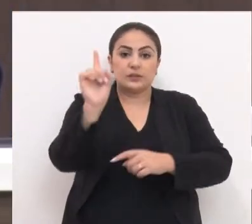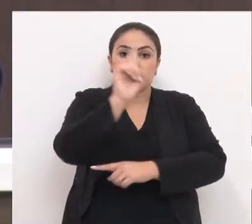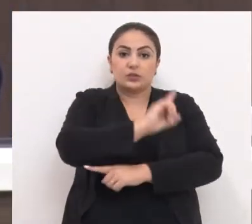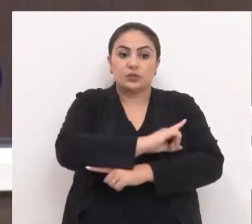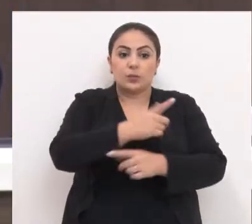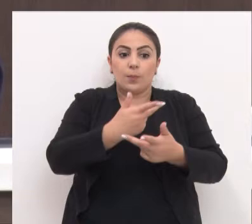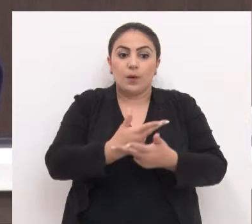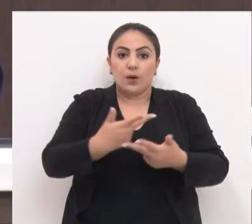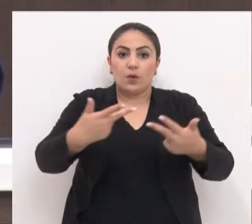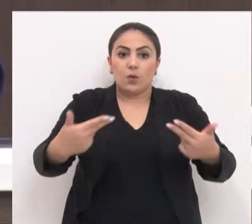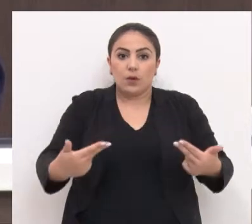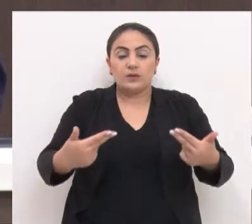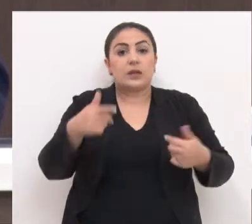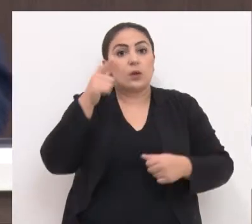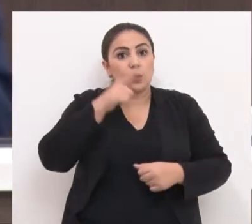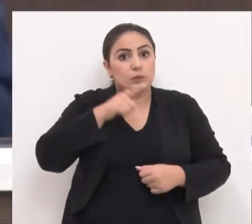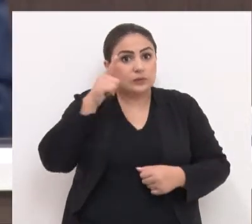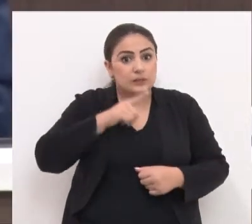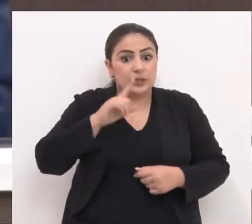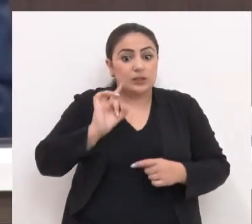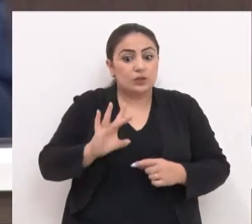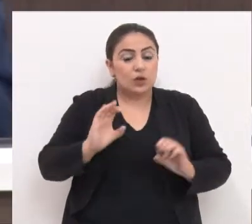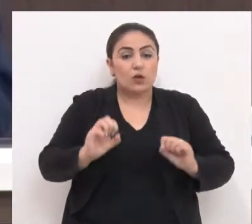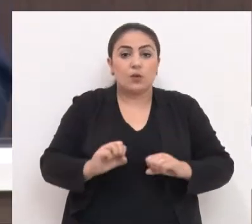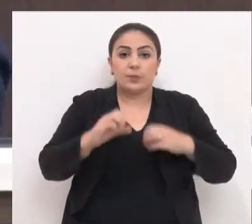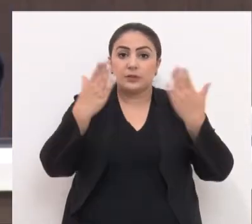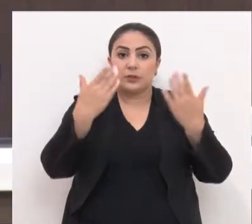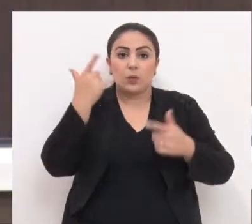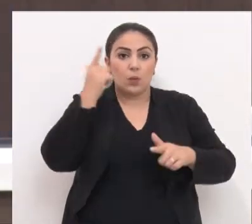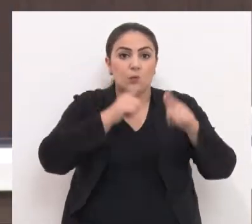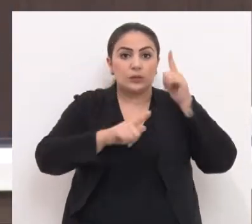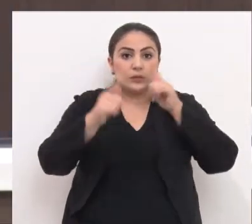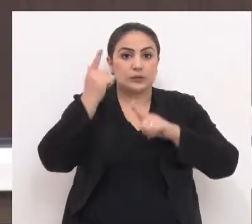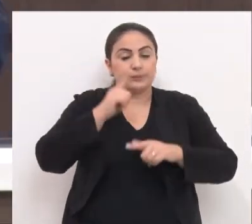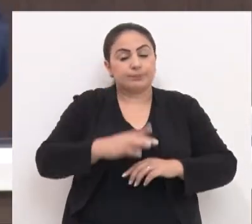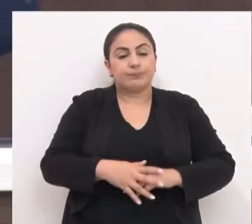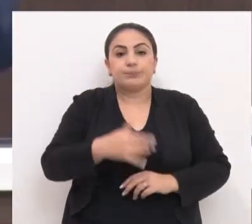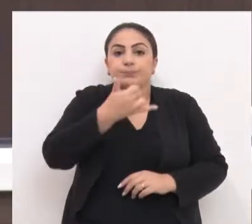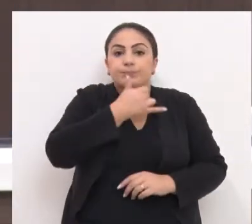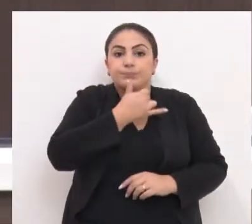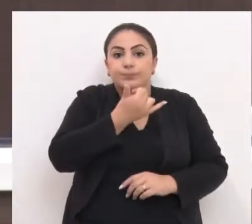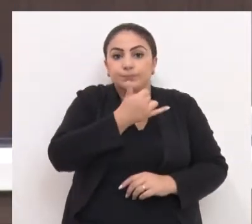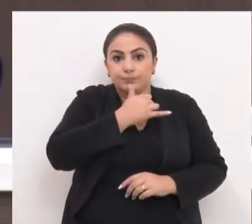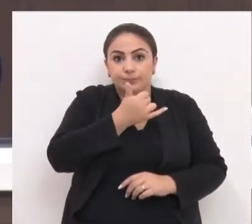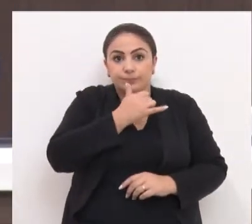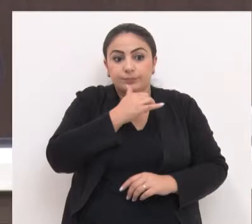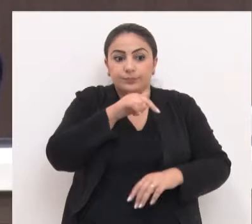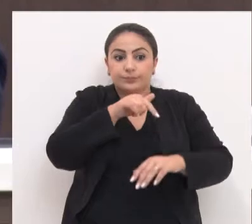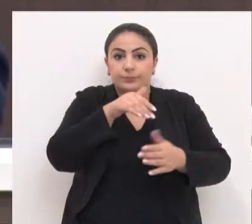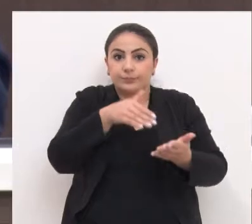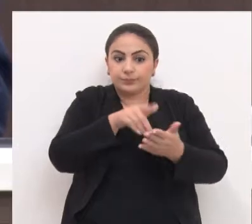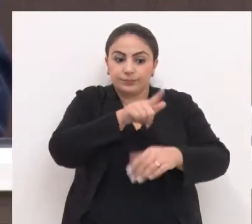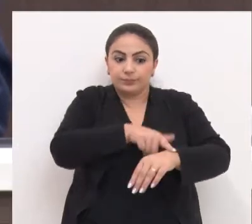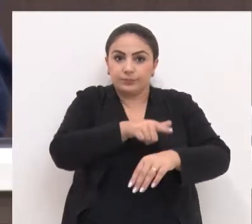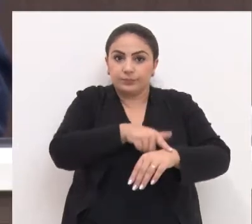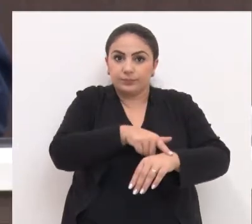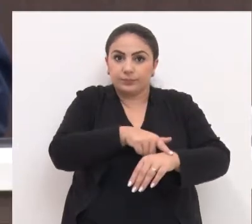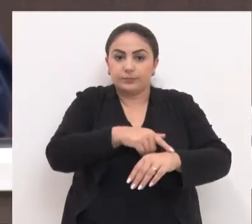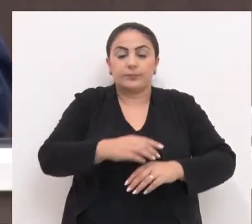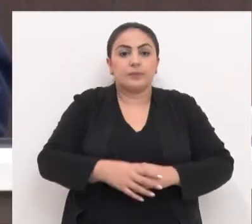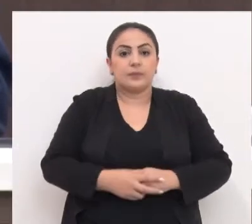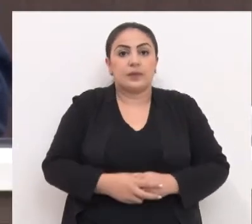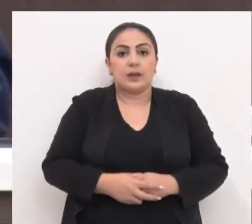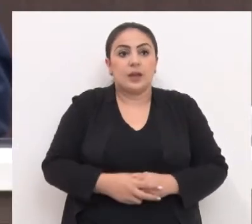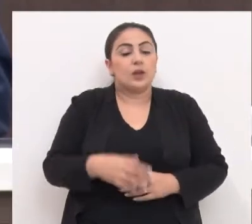dessa data algo que trate somente de comemorações e conquistas. Infelizmente, até o presente momento, nós